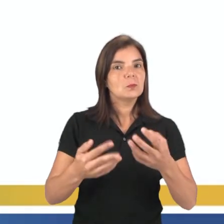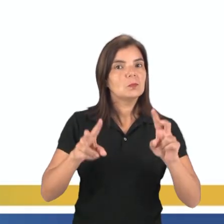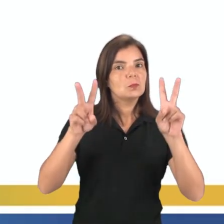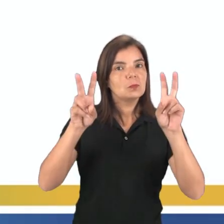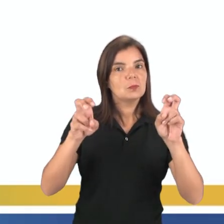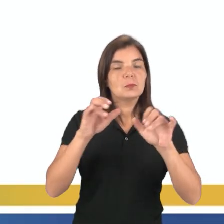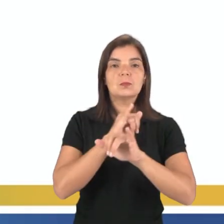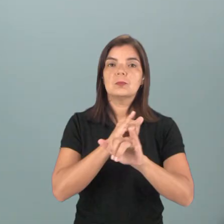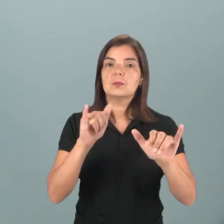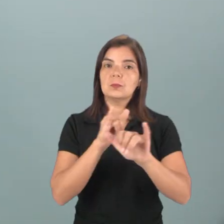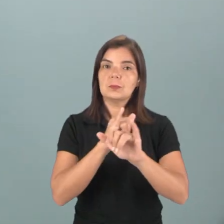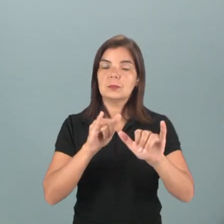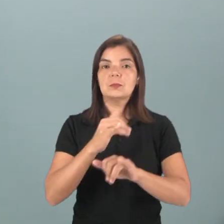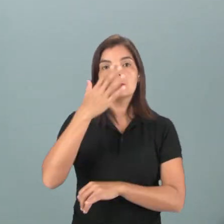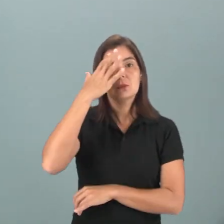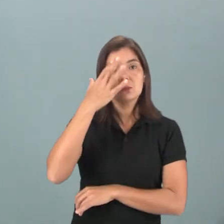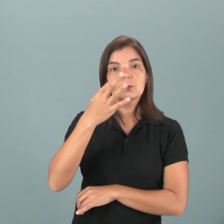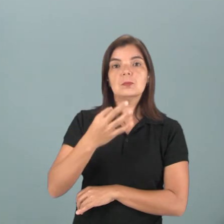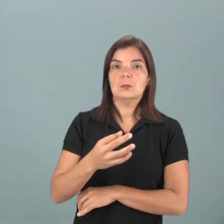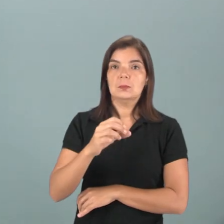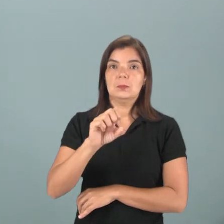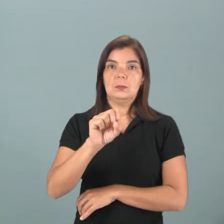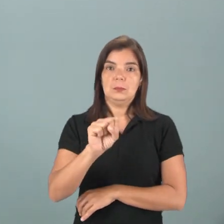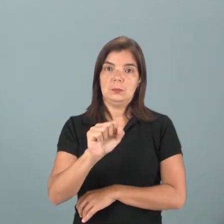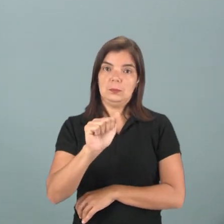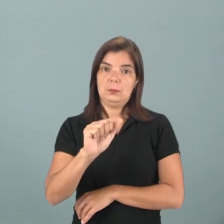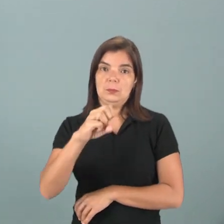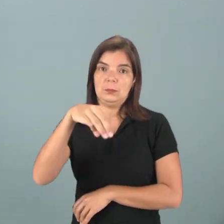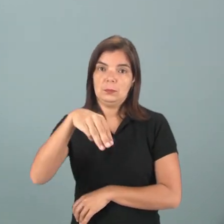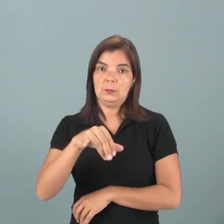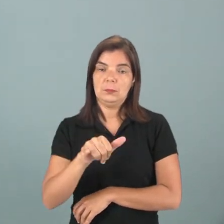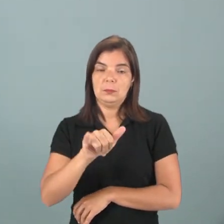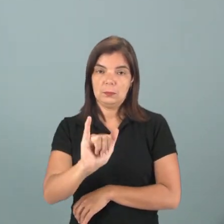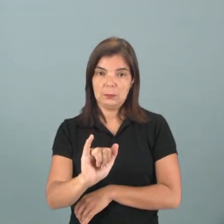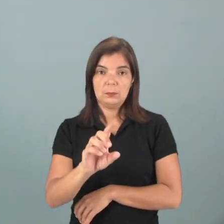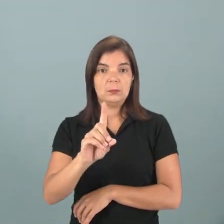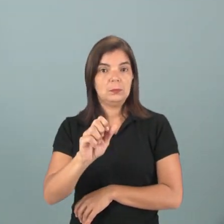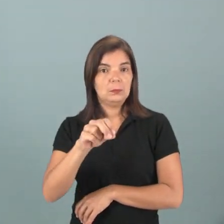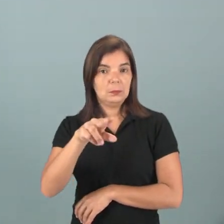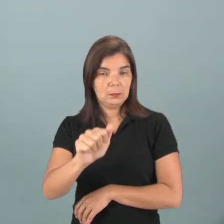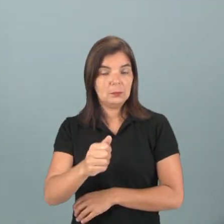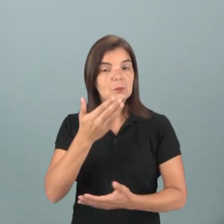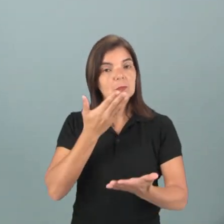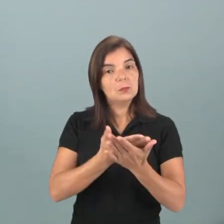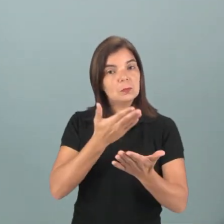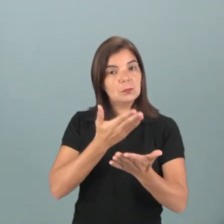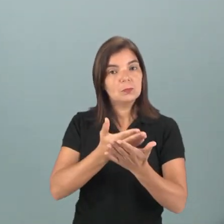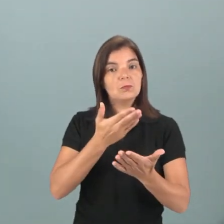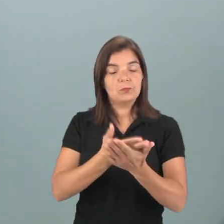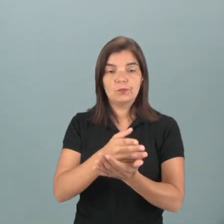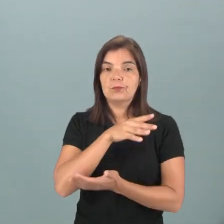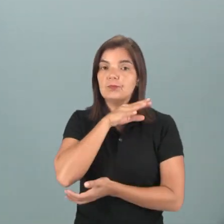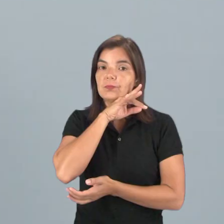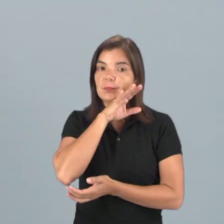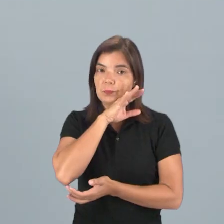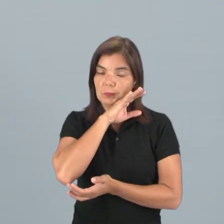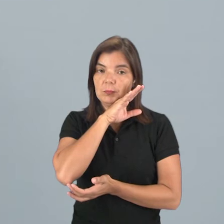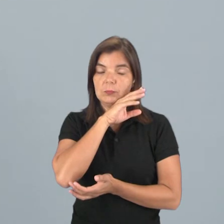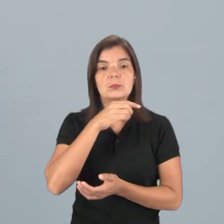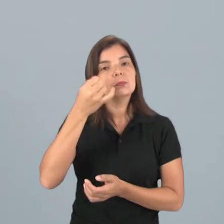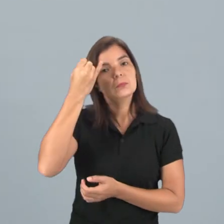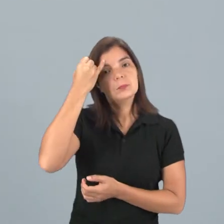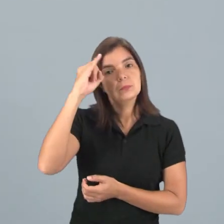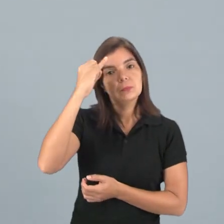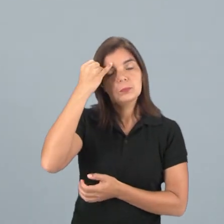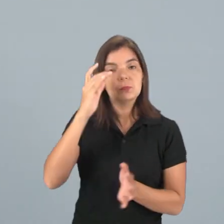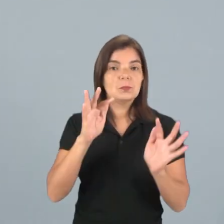título da notícia afirma que Samidana promoveu um estudo desastrado para defender a